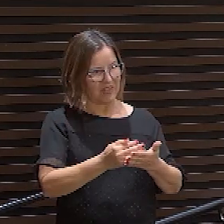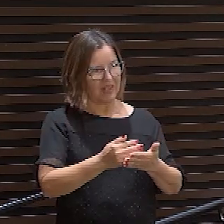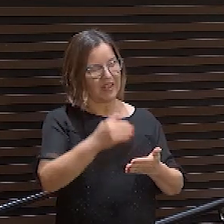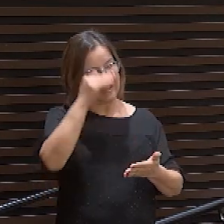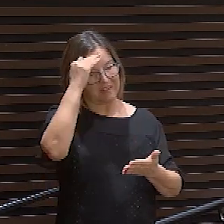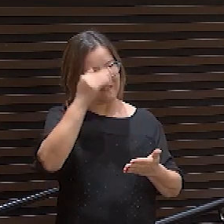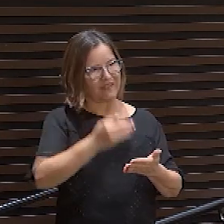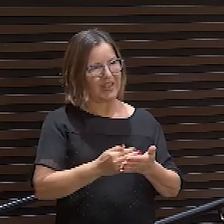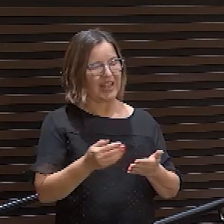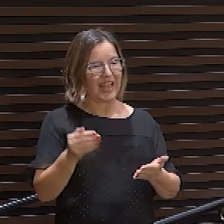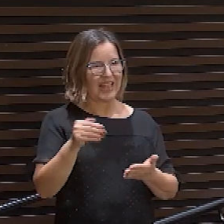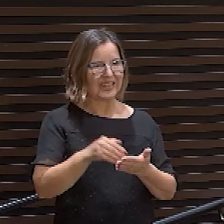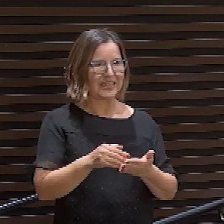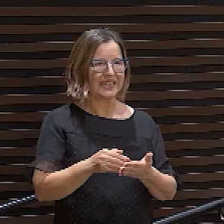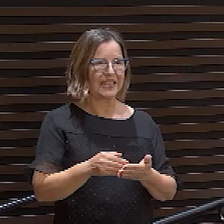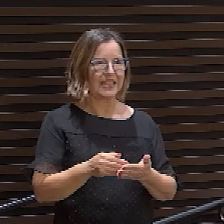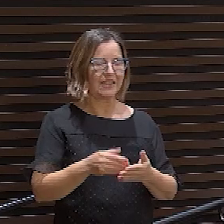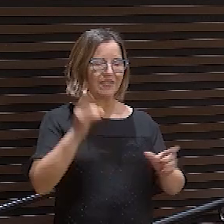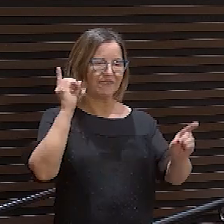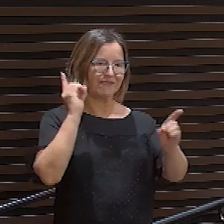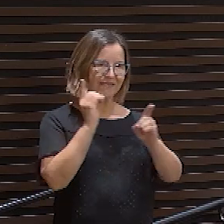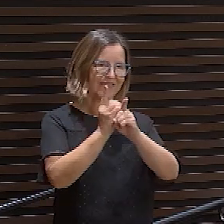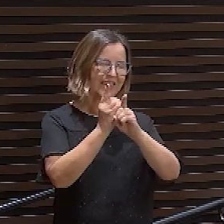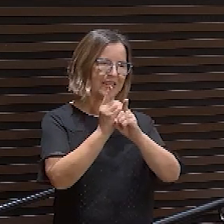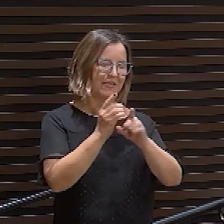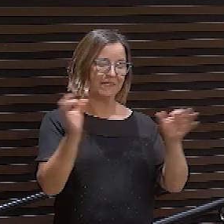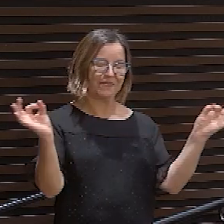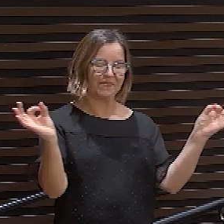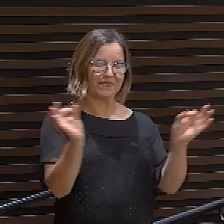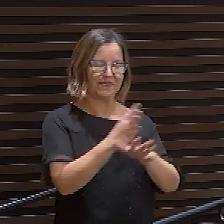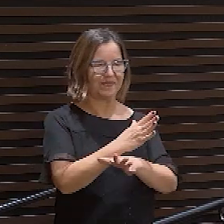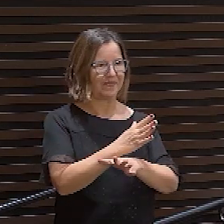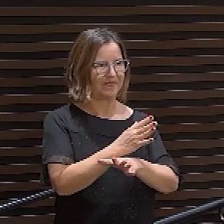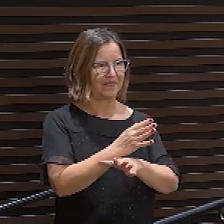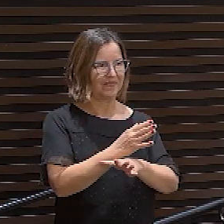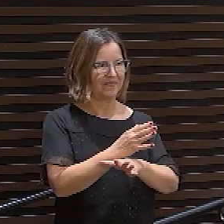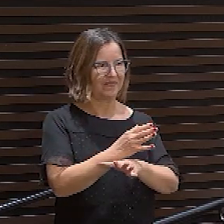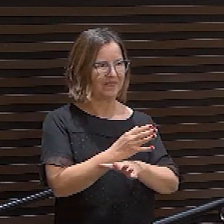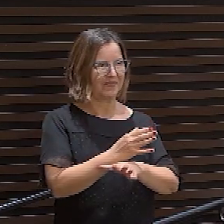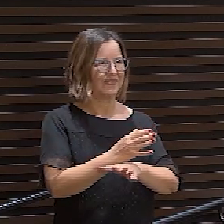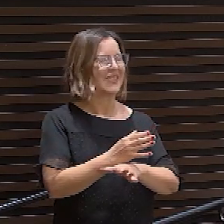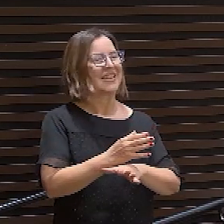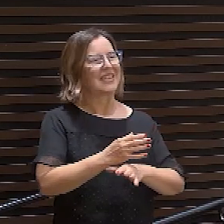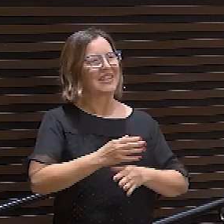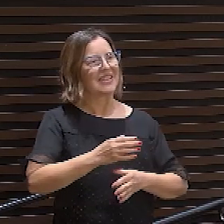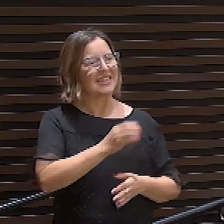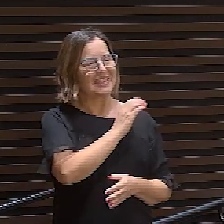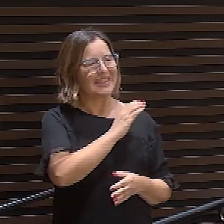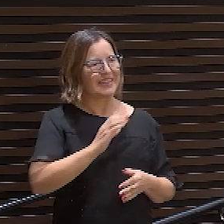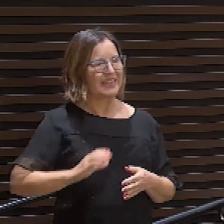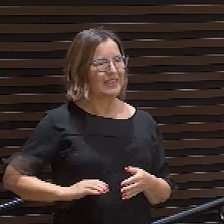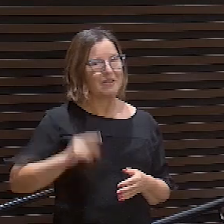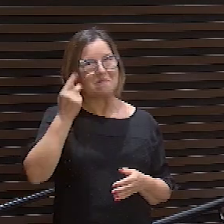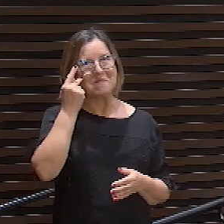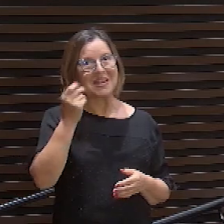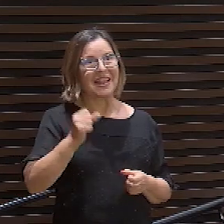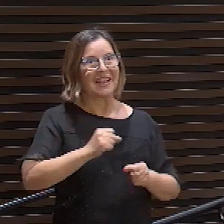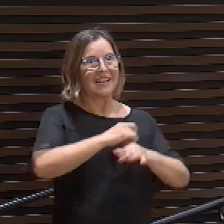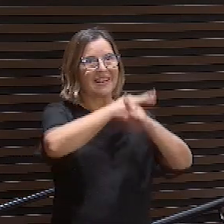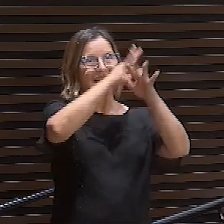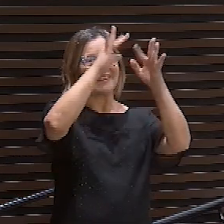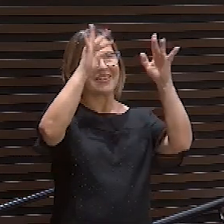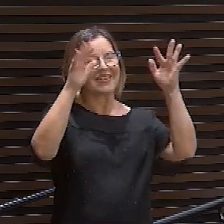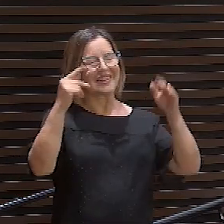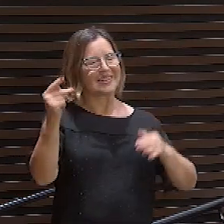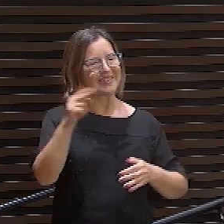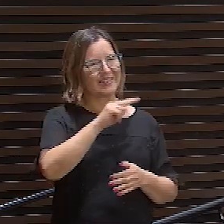alcançarmos a plenitude da varonilidade de Cristo, para a glória do seu nome. Amém.